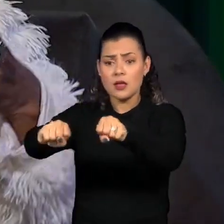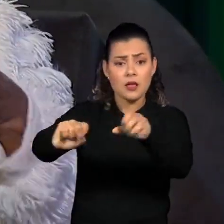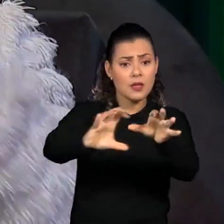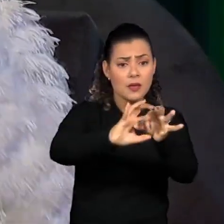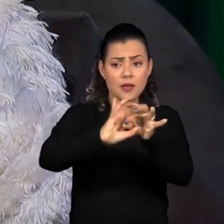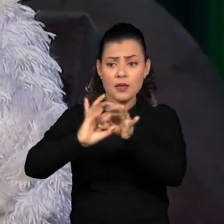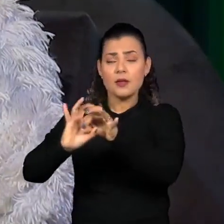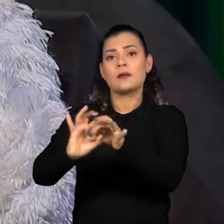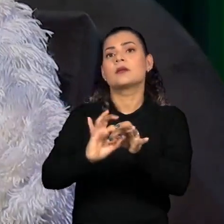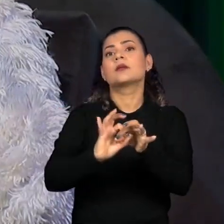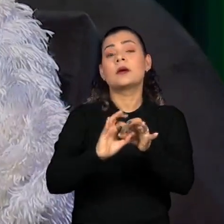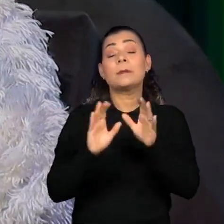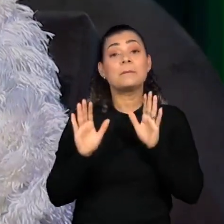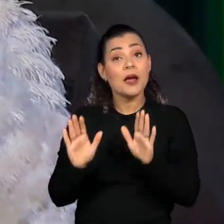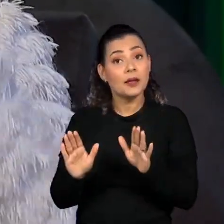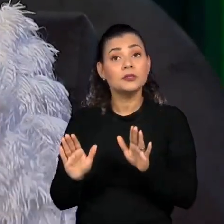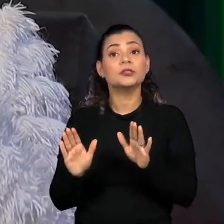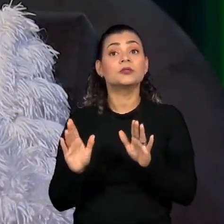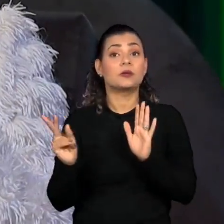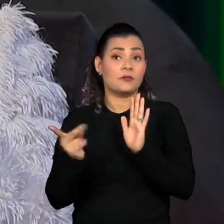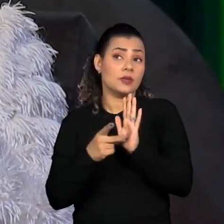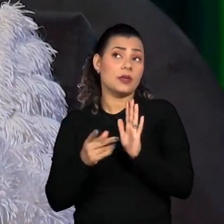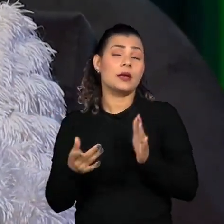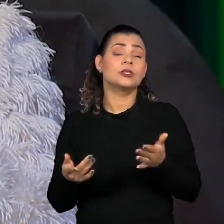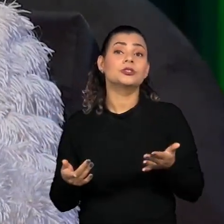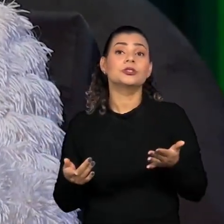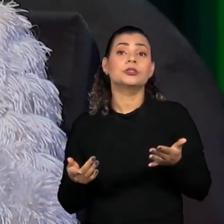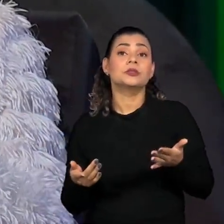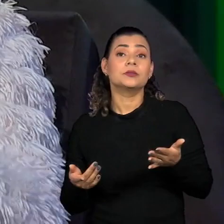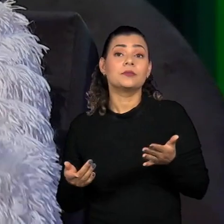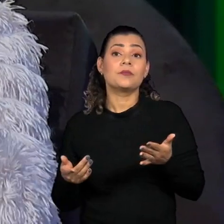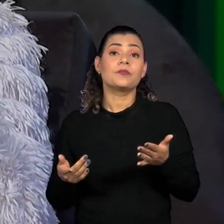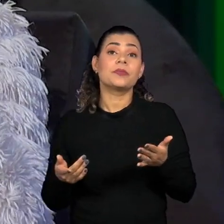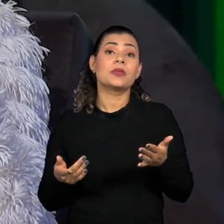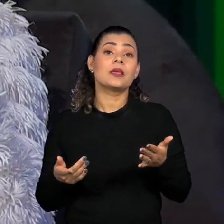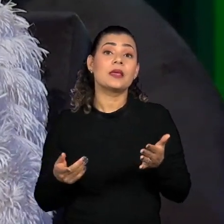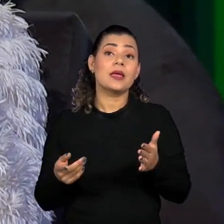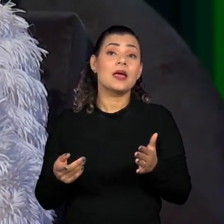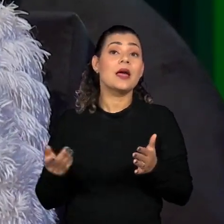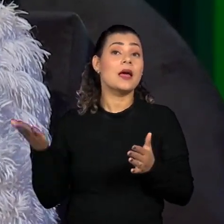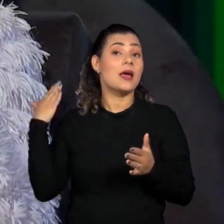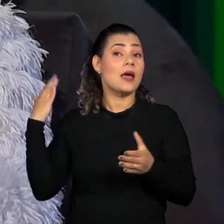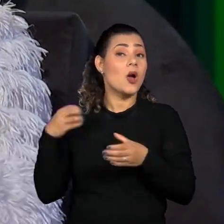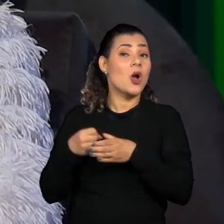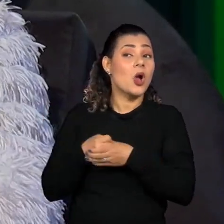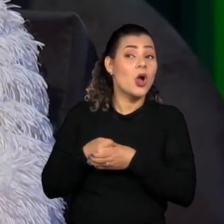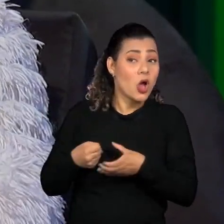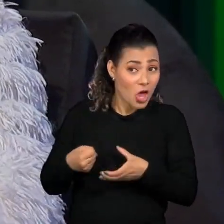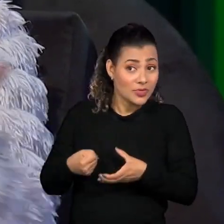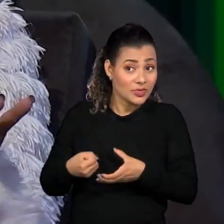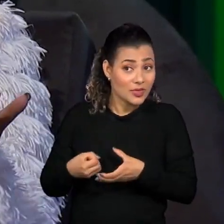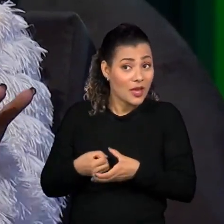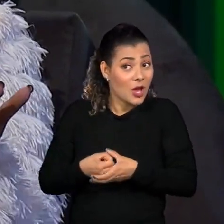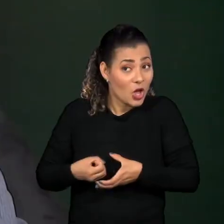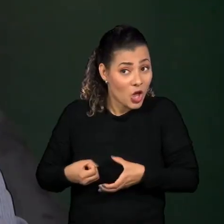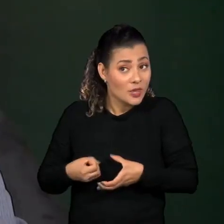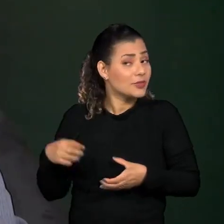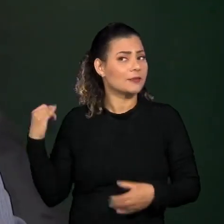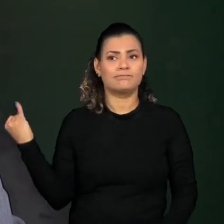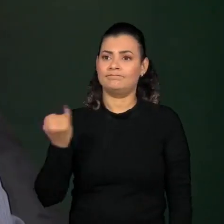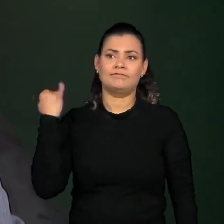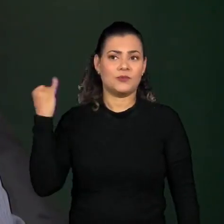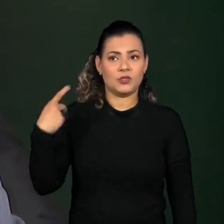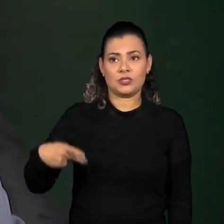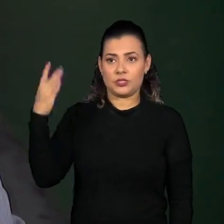aquilombando. Mas, na verdade, o sistema de cotas foi fundamental no Brasil.